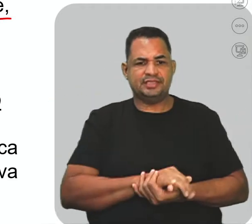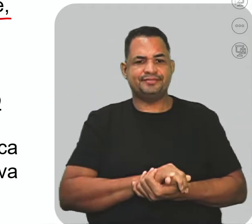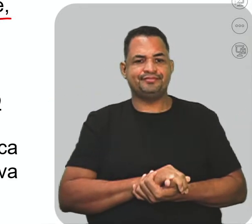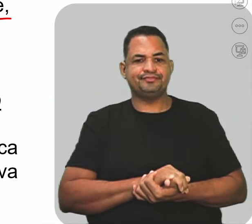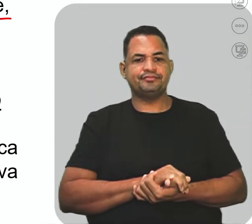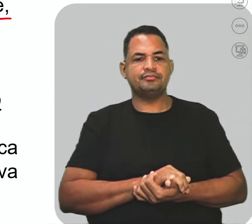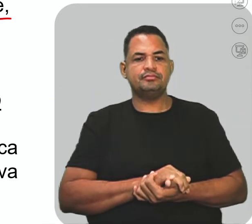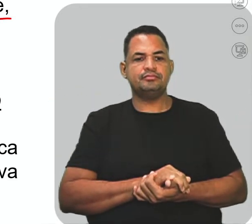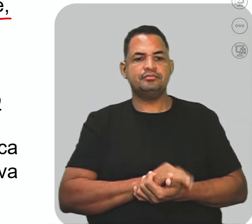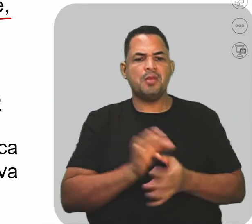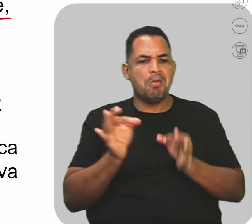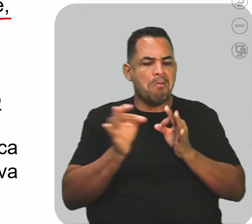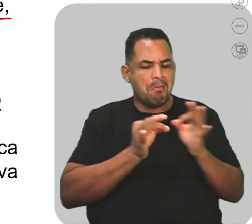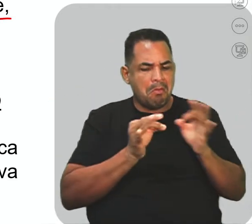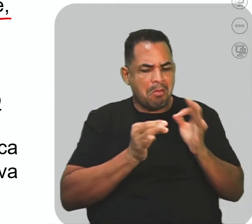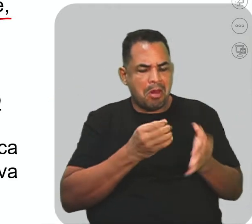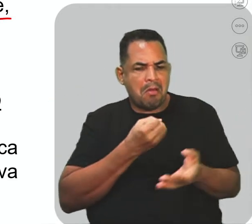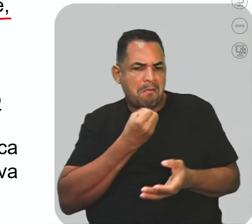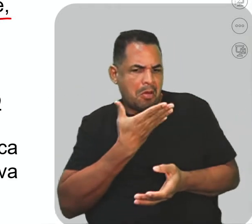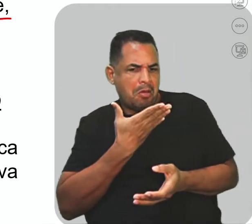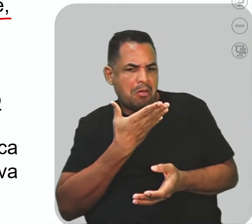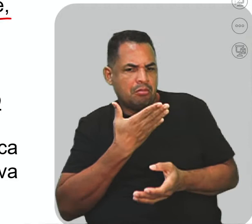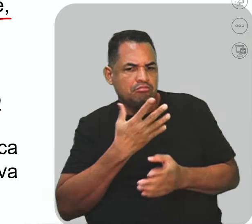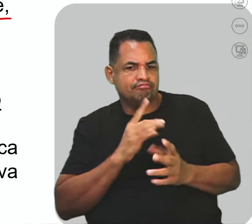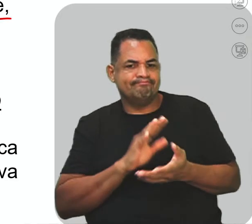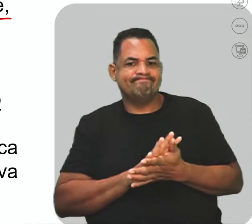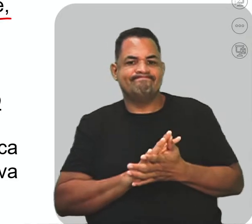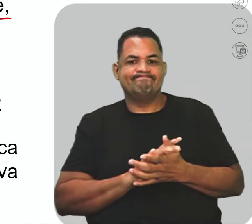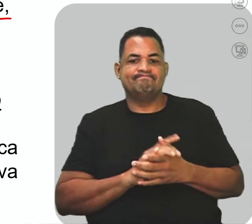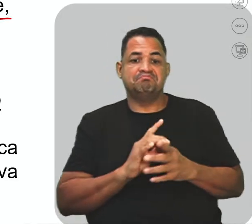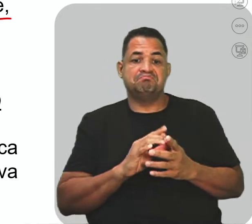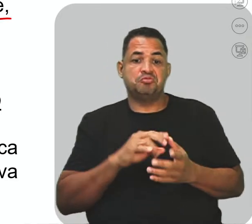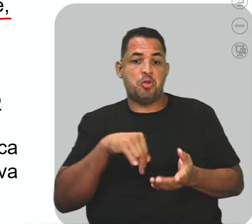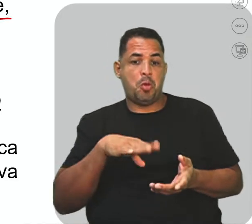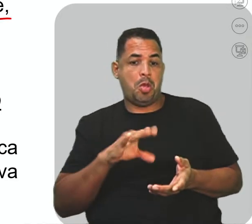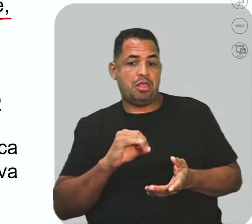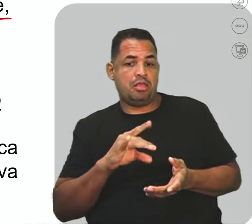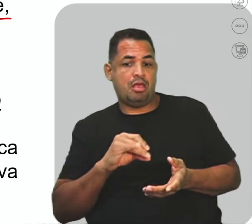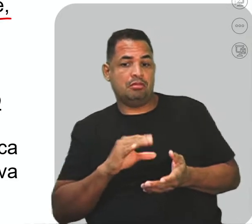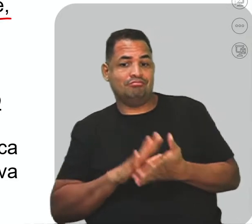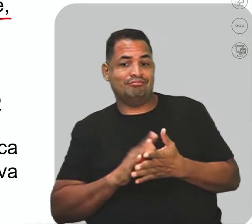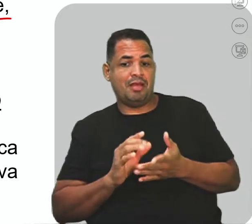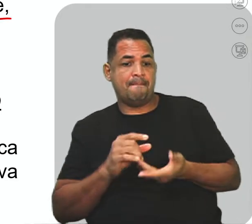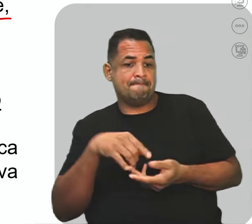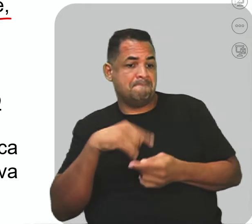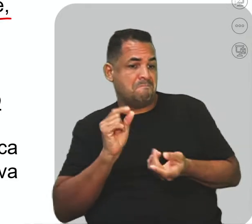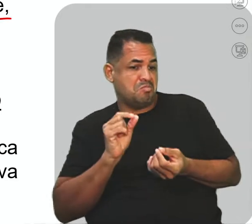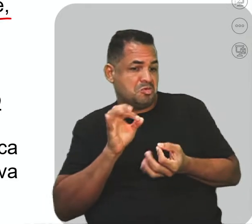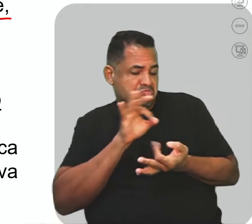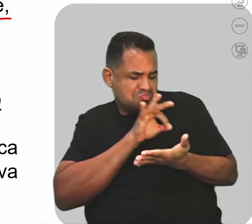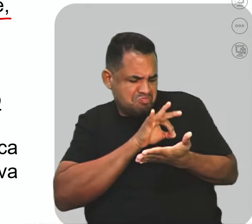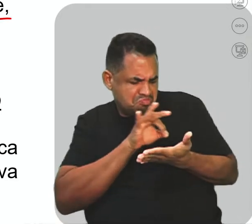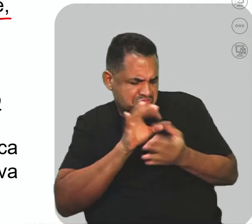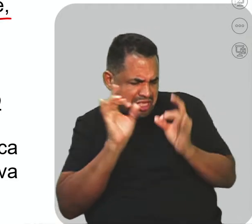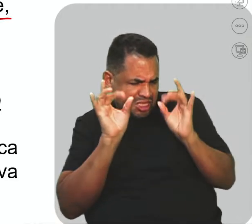ao exemplo. O plano ia muito bem. No entanto, um pequeno detalhe estragou